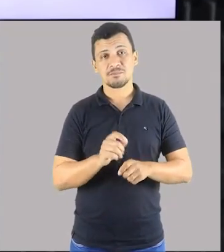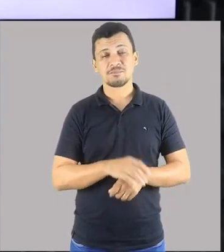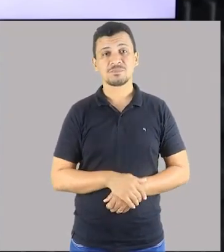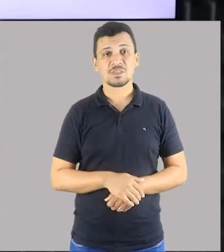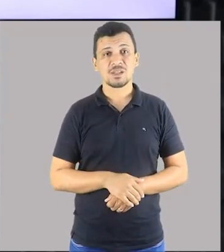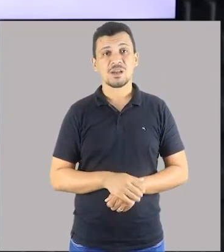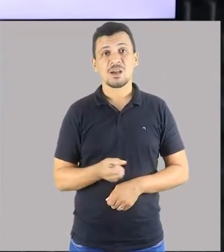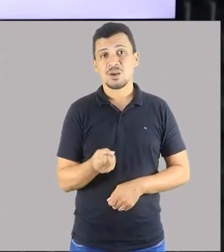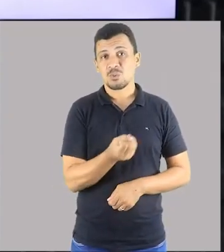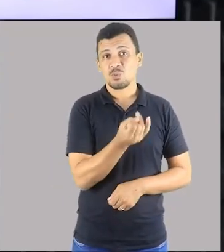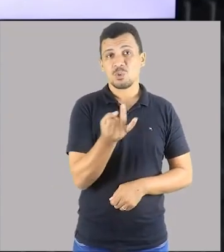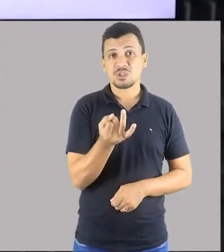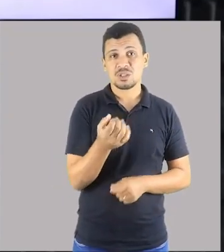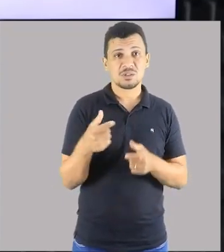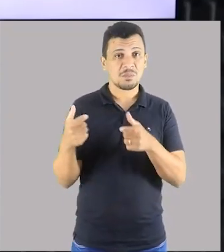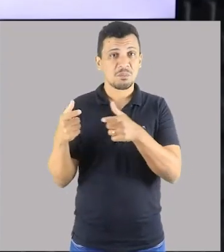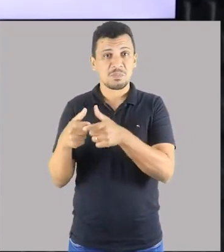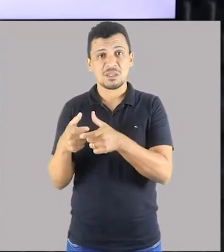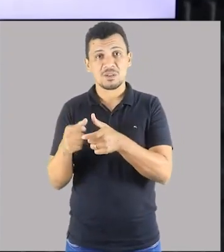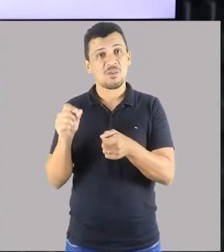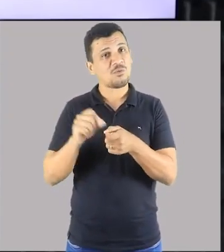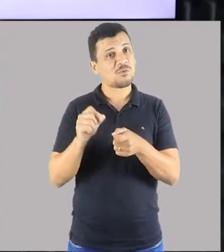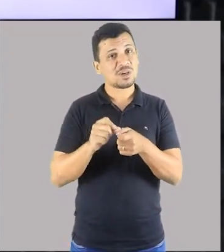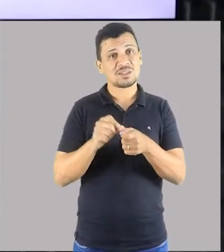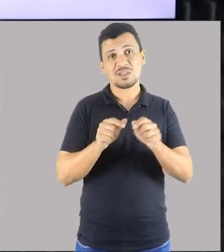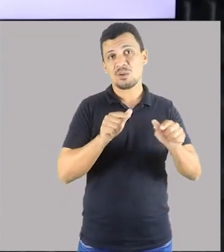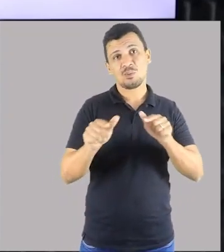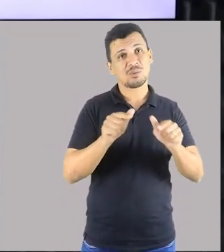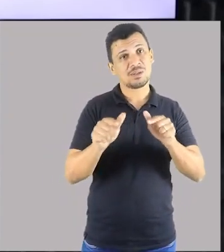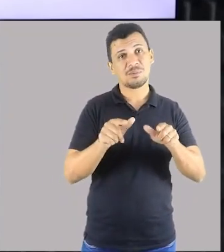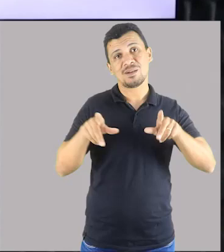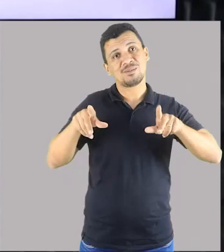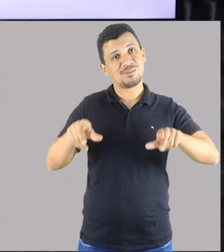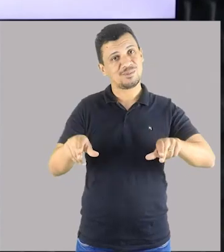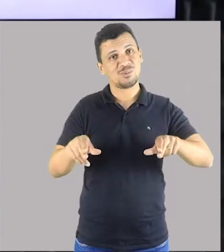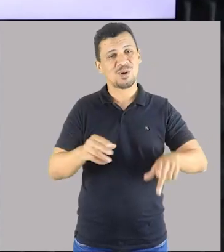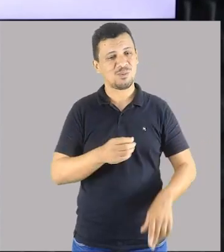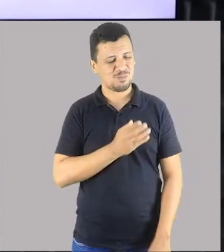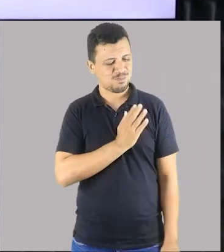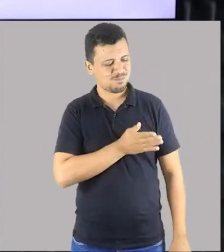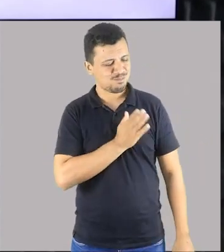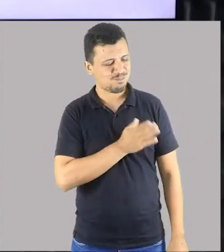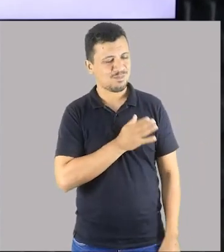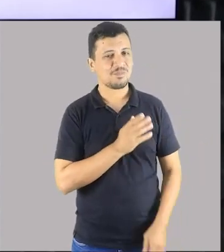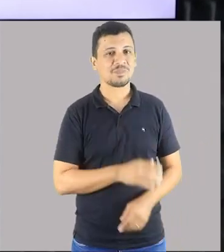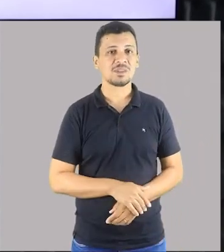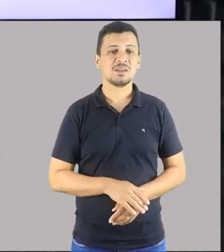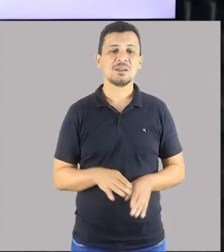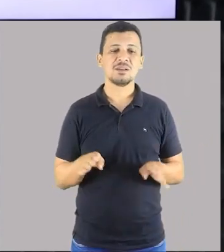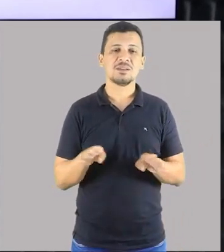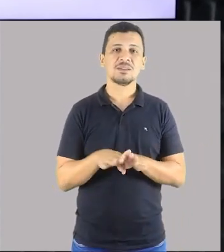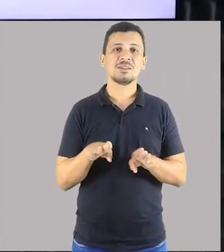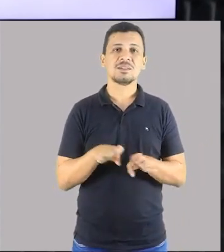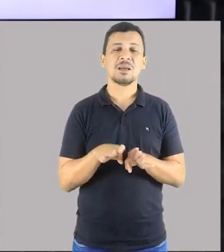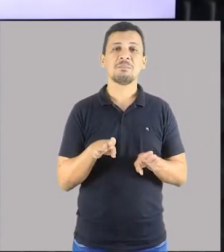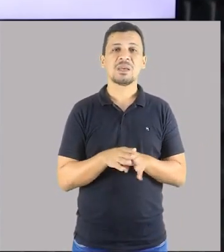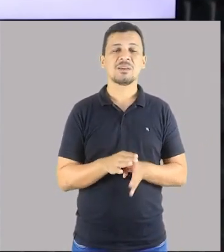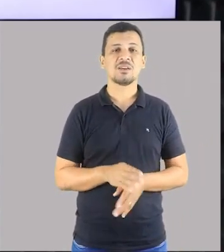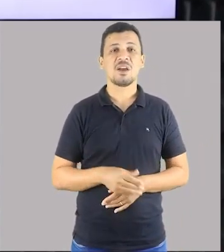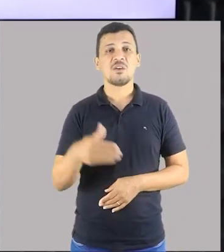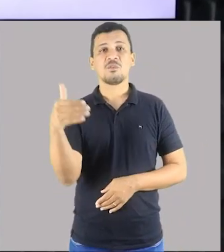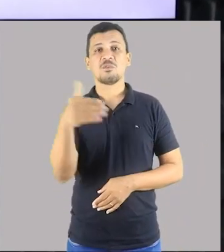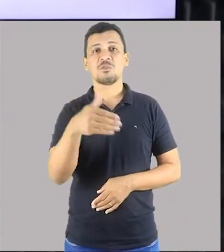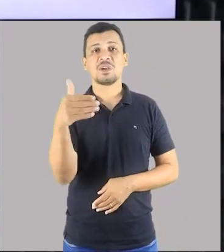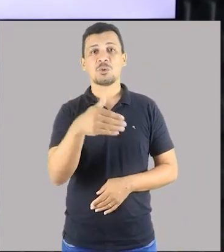trabalha menos para fazer o mesmo serviço. Uma outra adaptação é a redução da frequência cardíaca